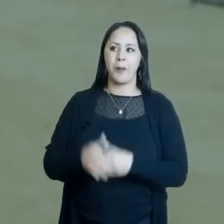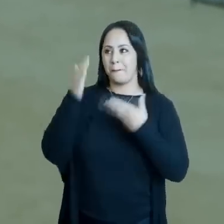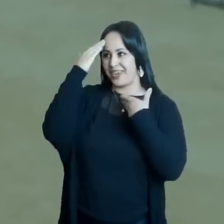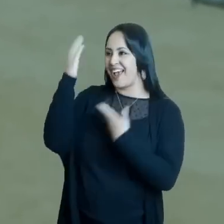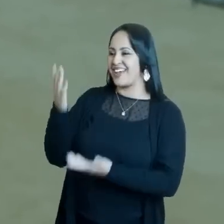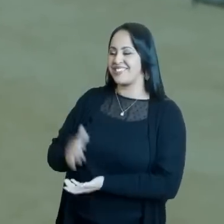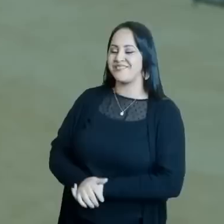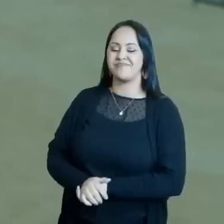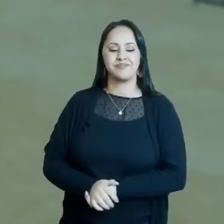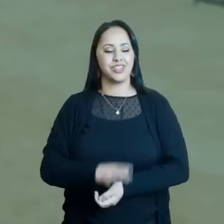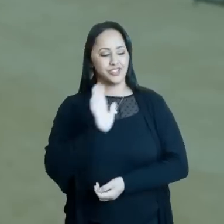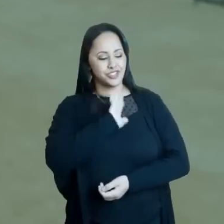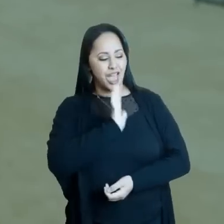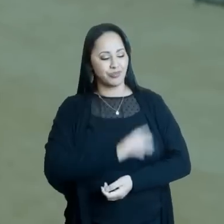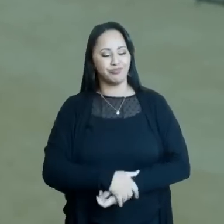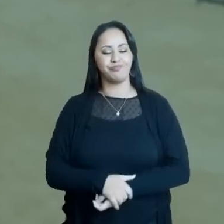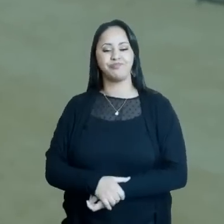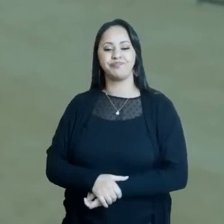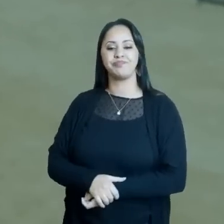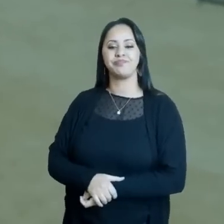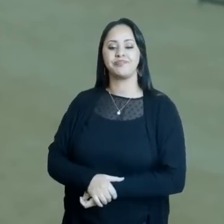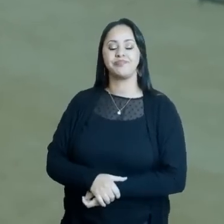Valeu. Fica com Deus. Continua acompanhando aí.